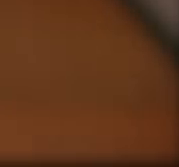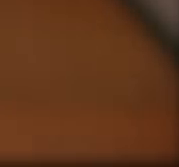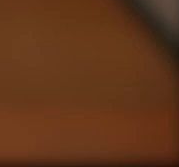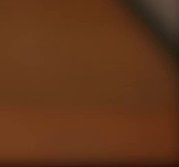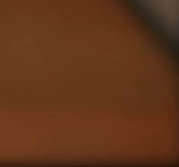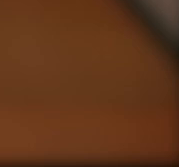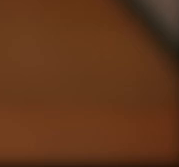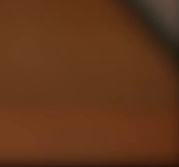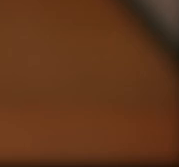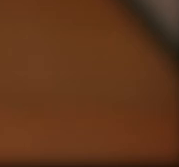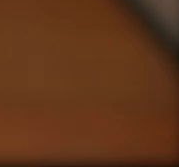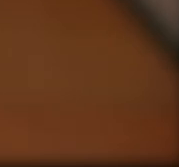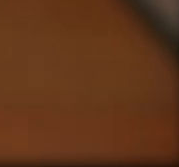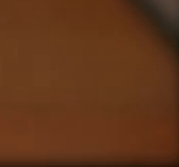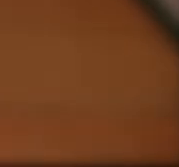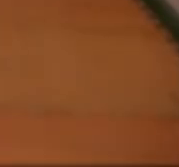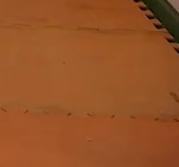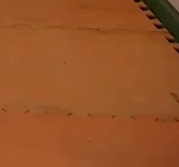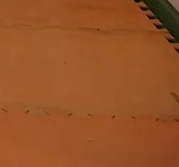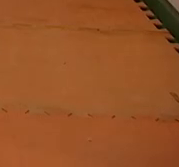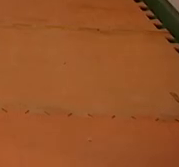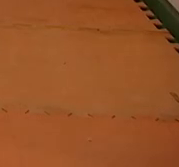E aí